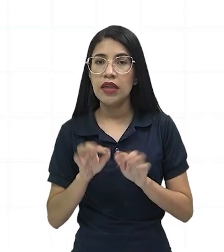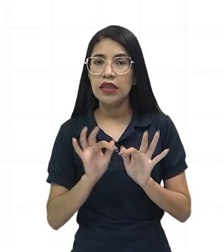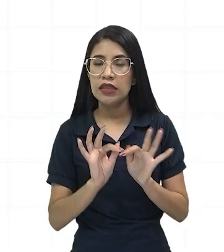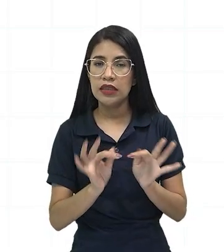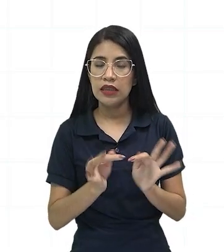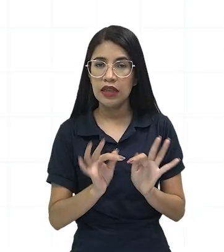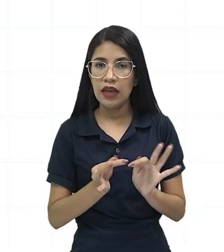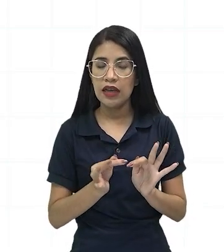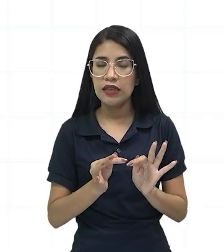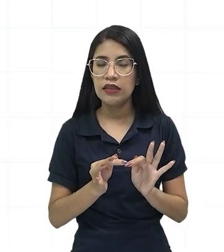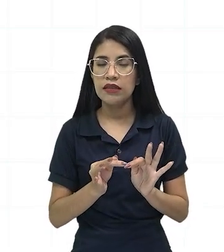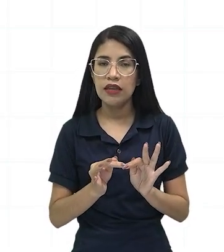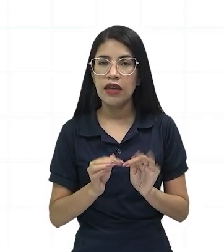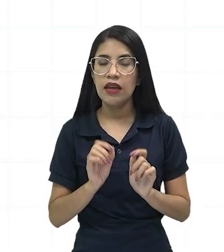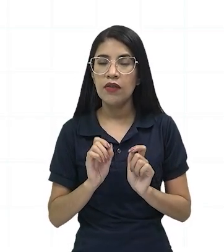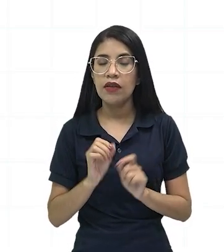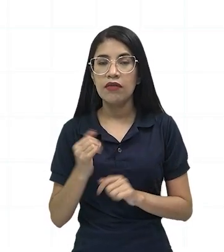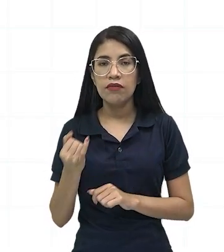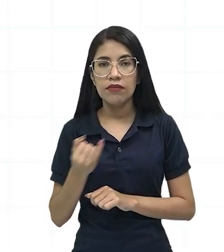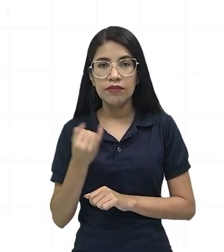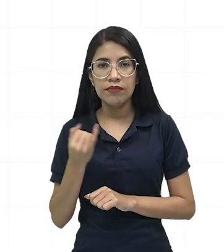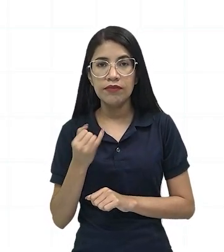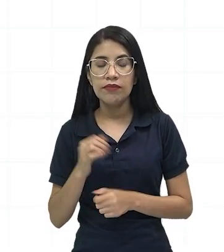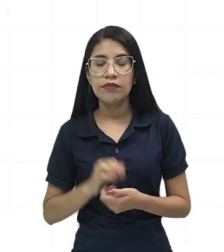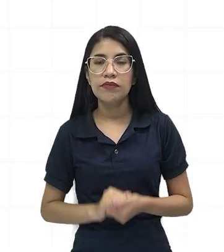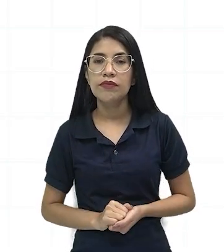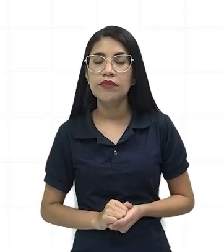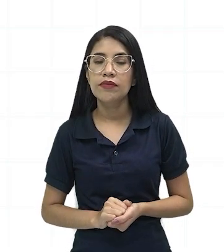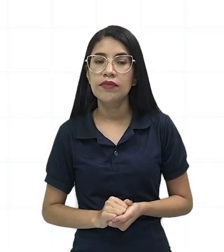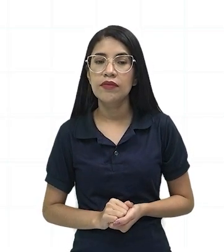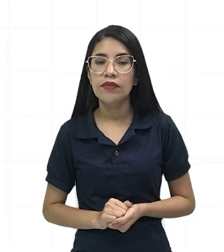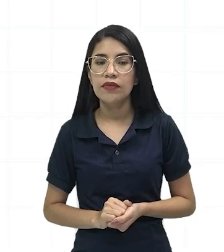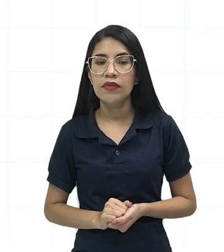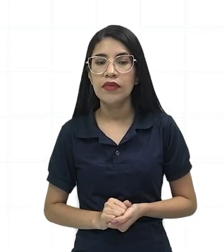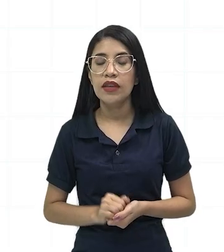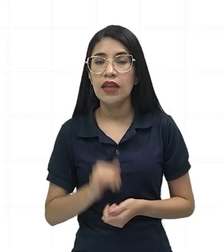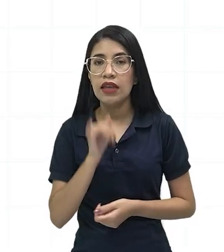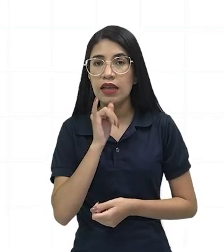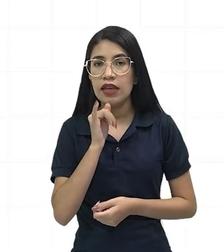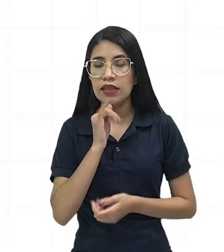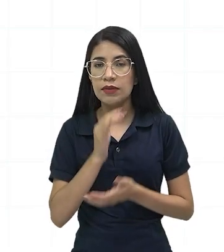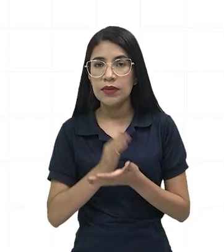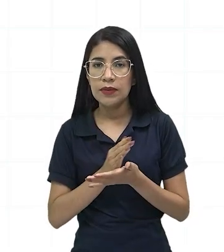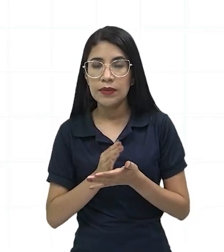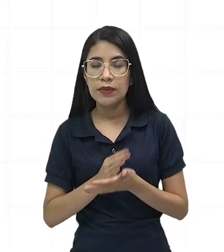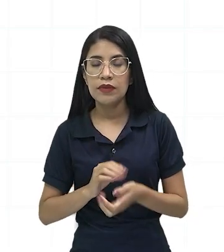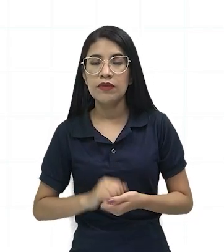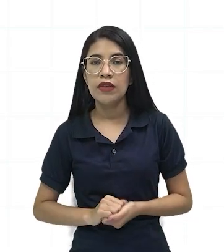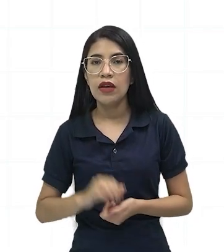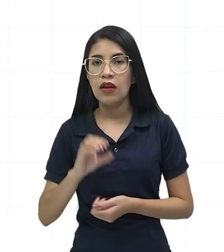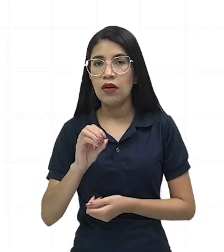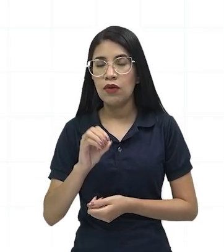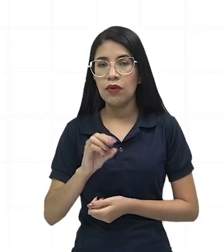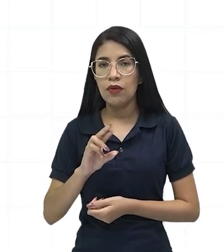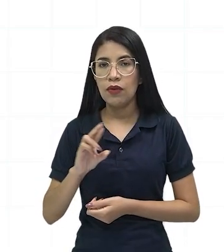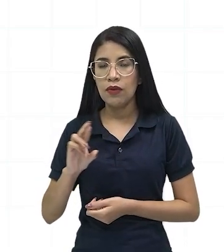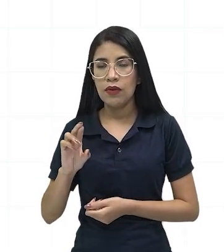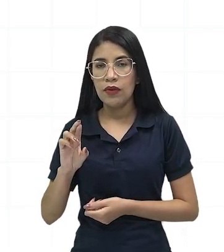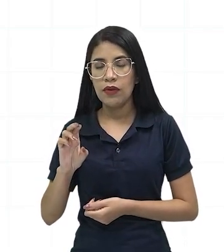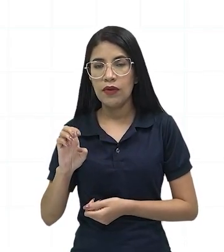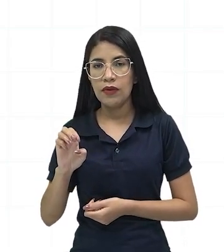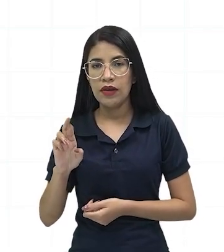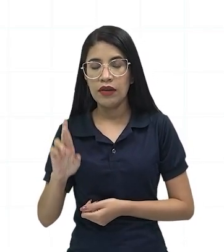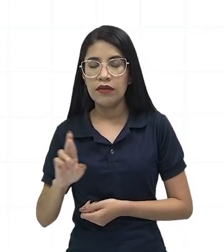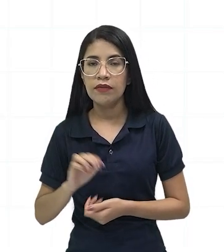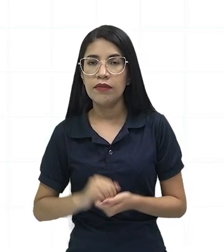orações, eles são um elemento central. Então, alguns exemplos, né? Correr. Aqui eu estou indicando uma